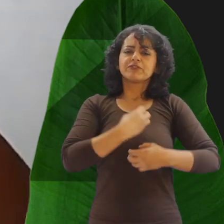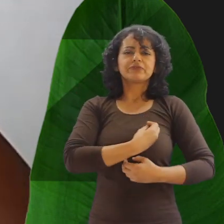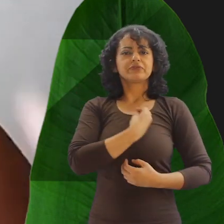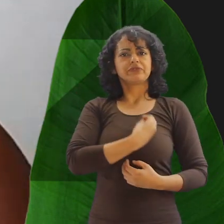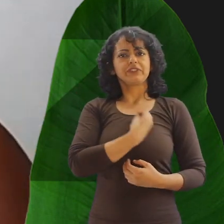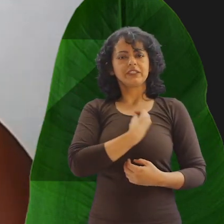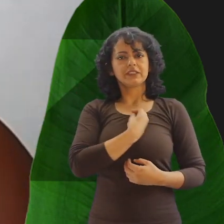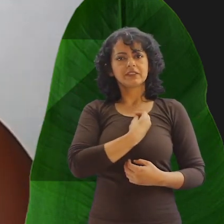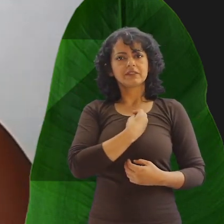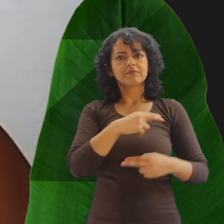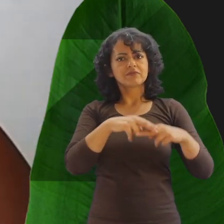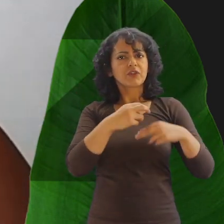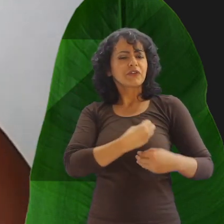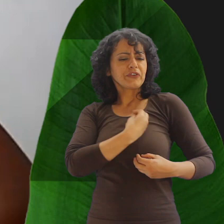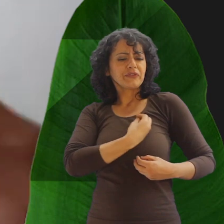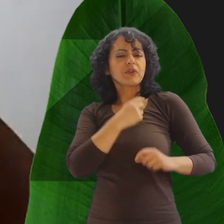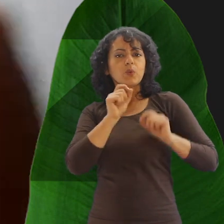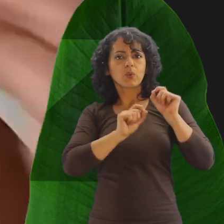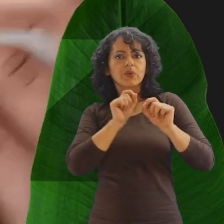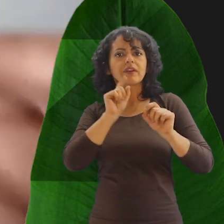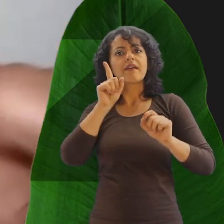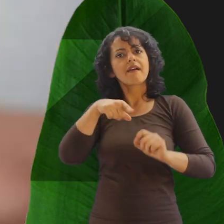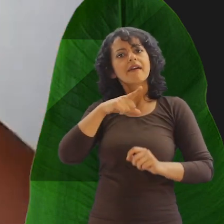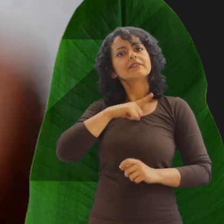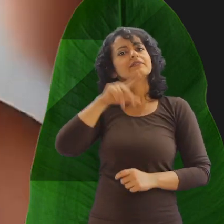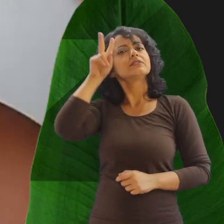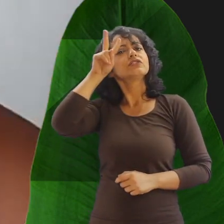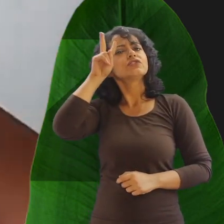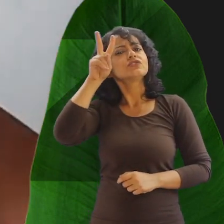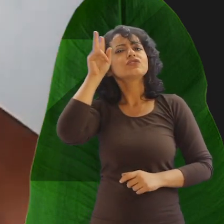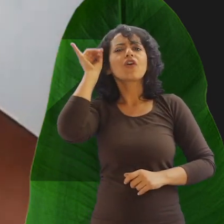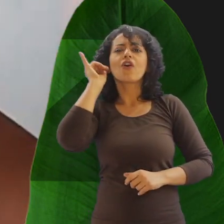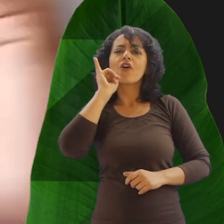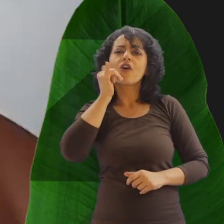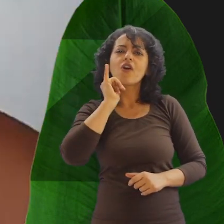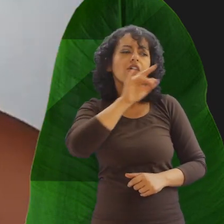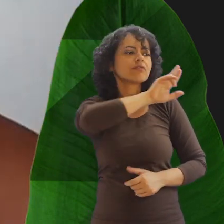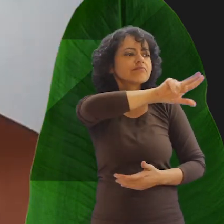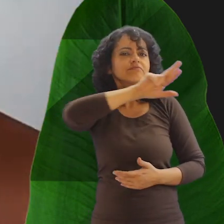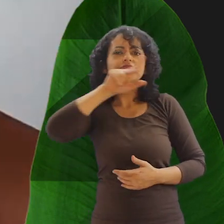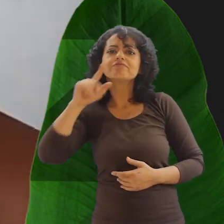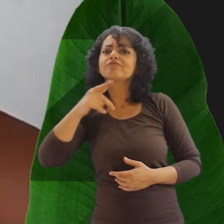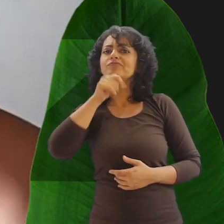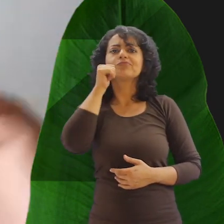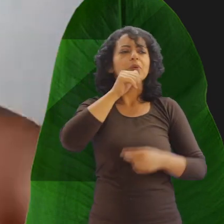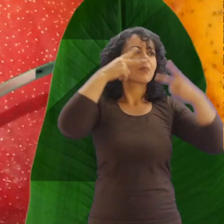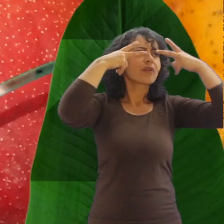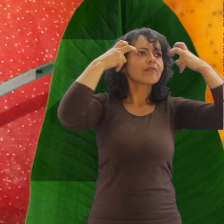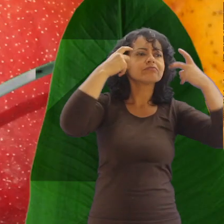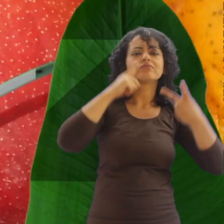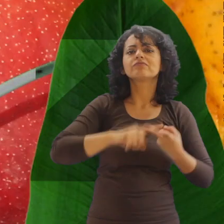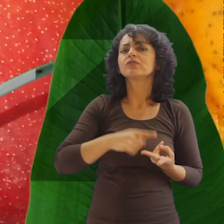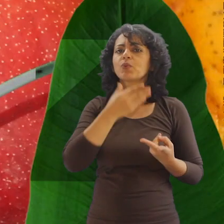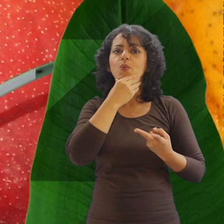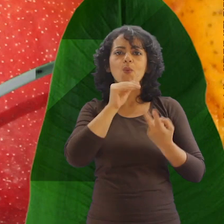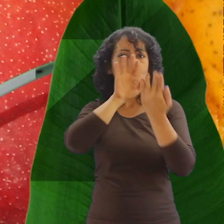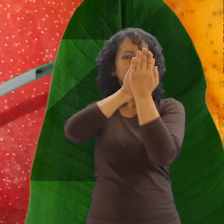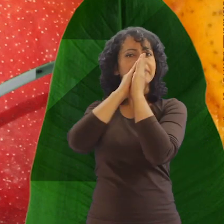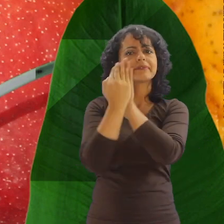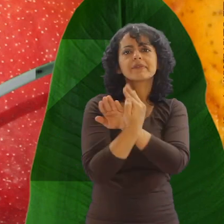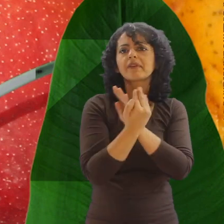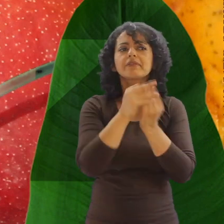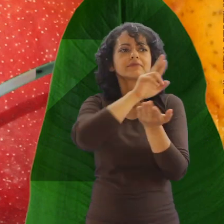vida são esses encontros diversos. São as falas diversas. A fala de uma mulher indígena, de um homem trans. Diversas